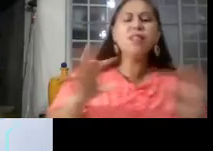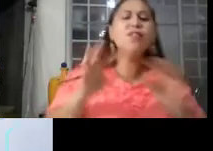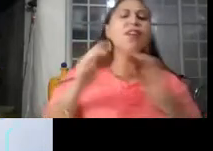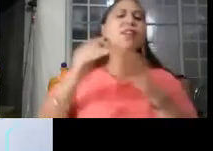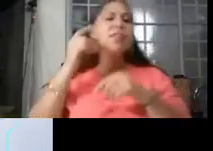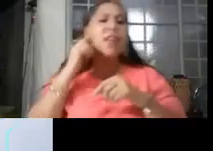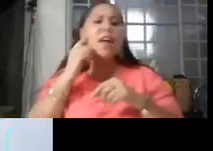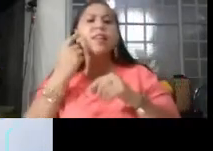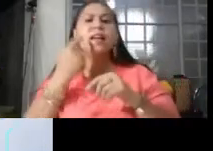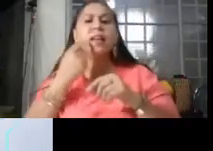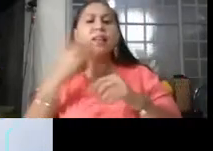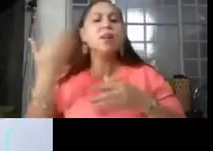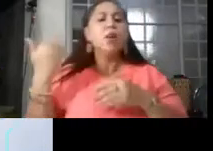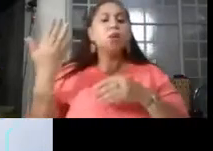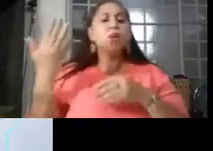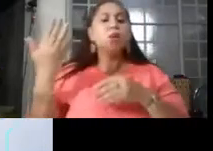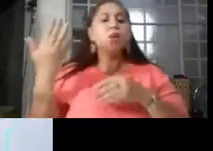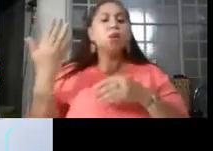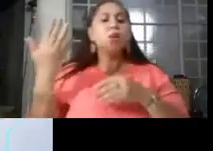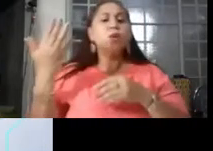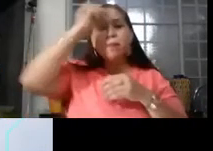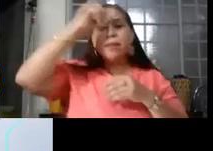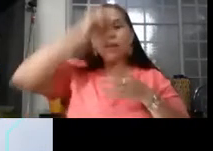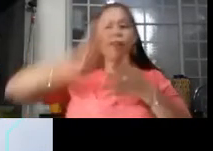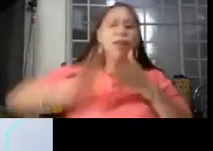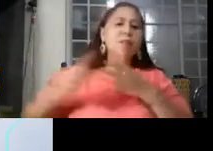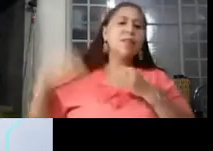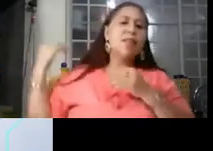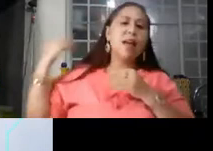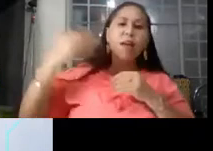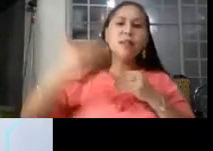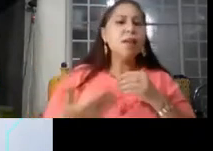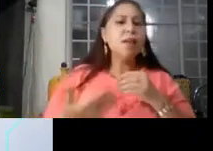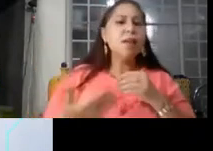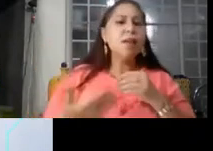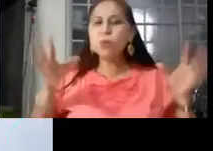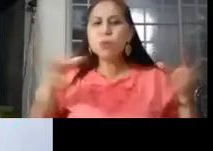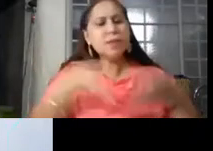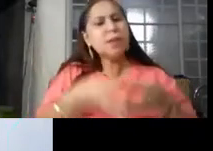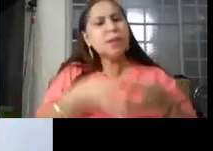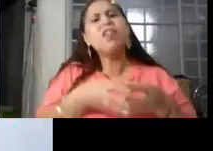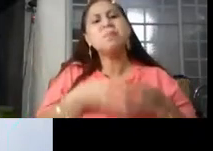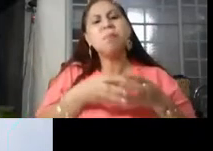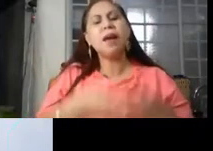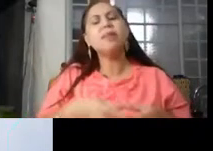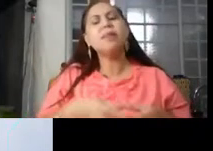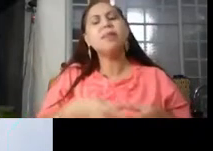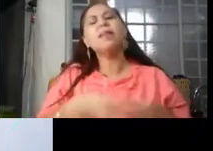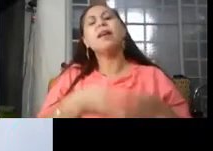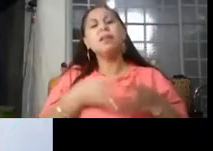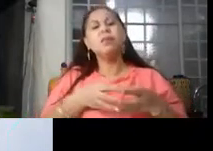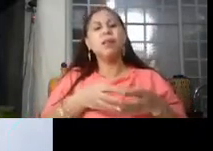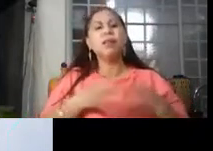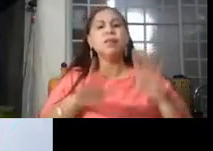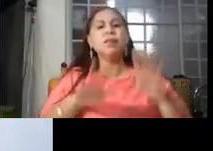sinais diferenciada daqueles surdos que aprenderam a Libras lá, mas que as duas fazem parte da